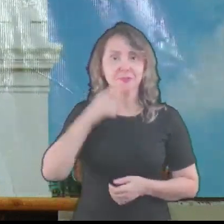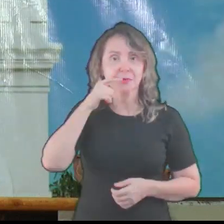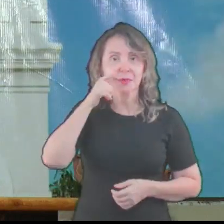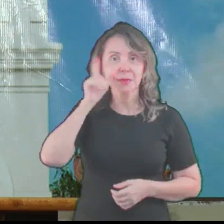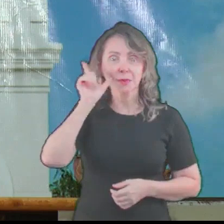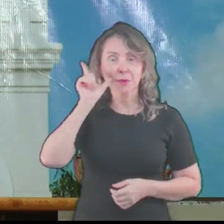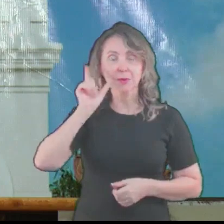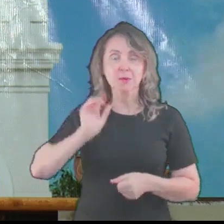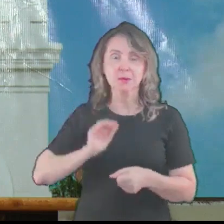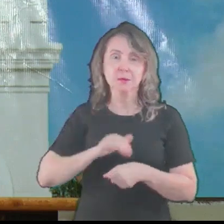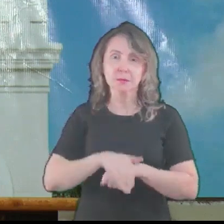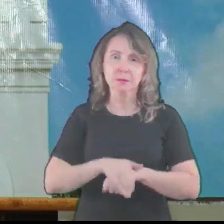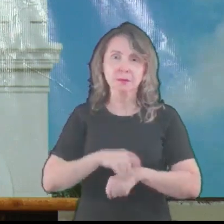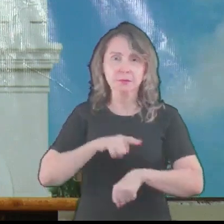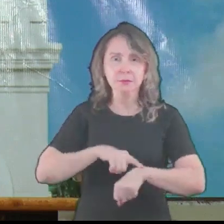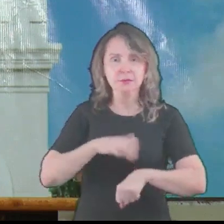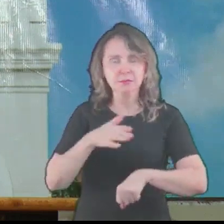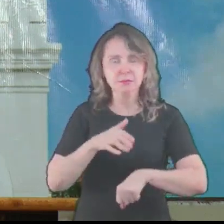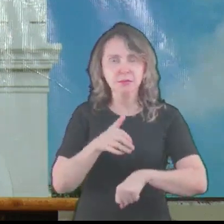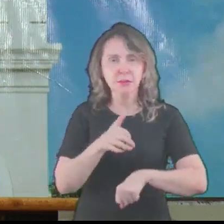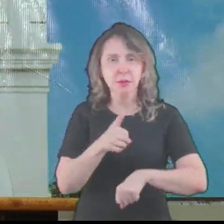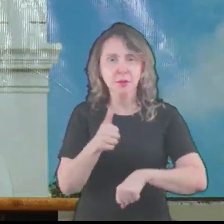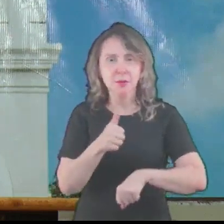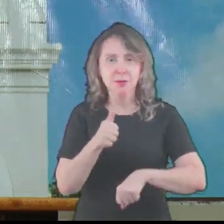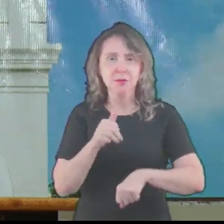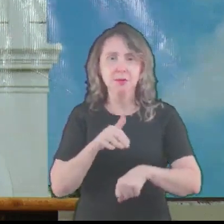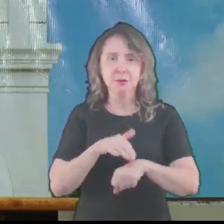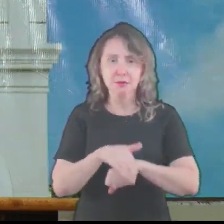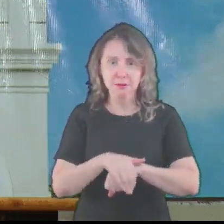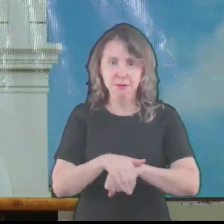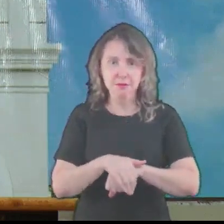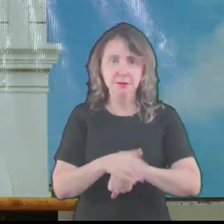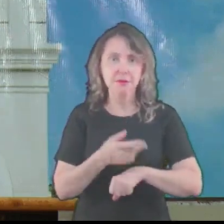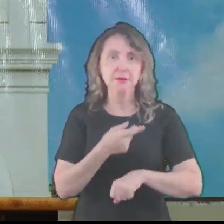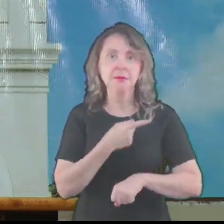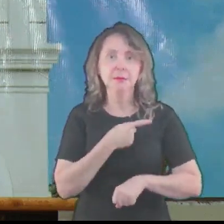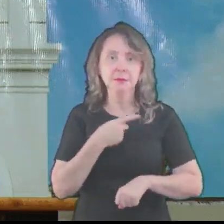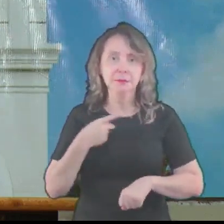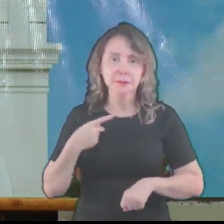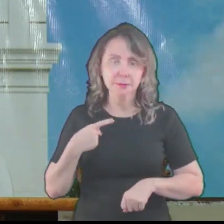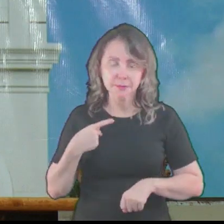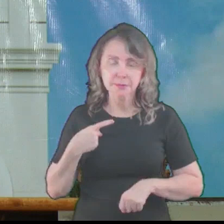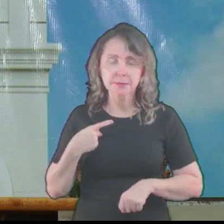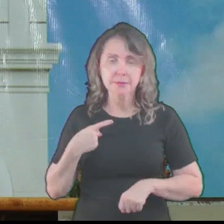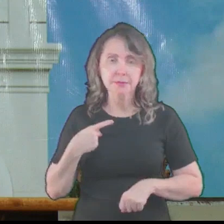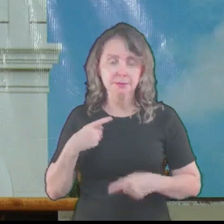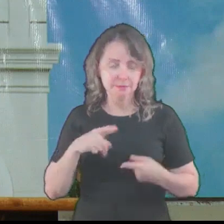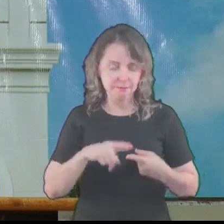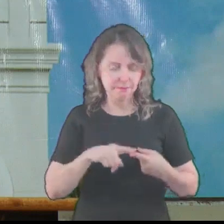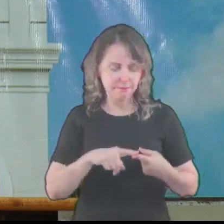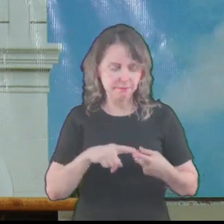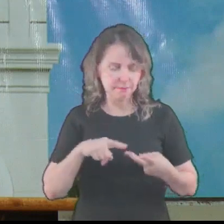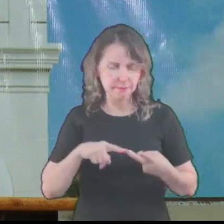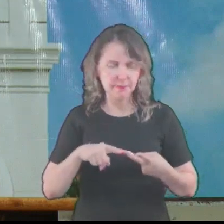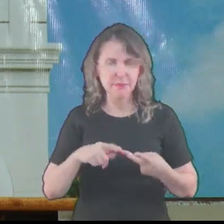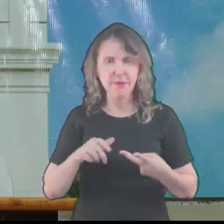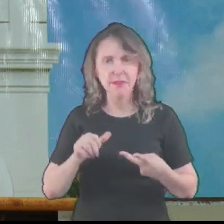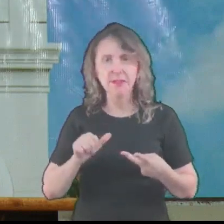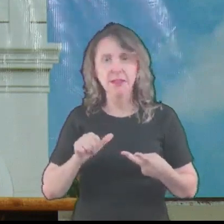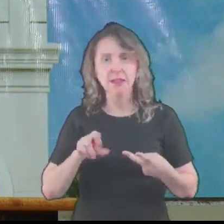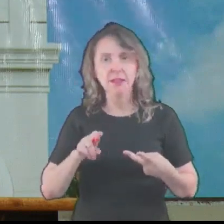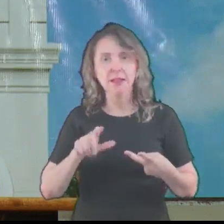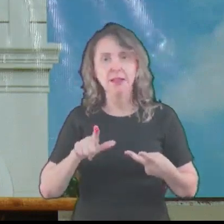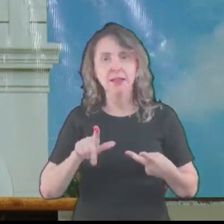perto das 23 horas, o pastor Ricardo Guedes e a irmã Arlete vinham de um trabalho missionário no